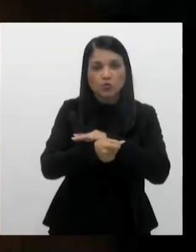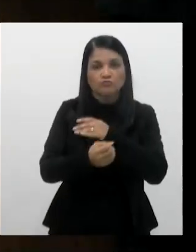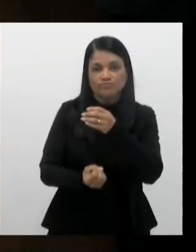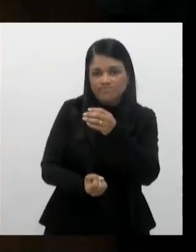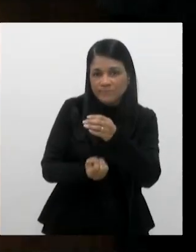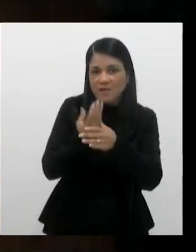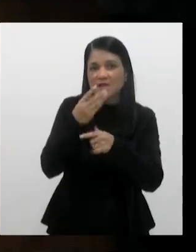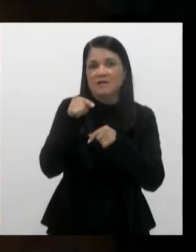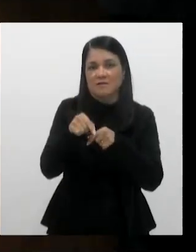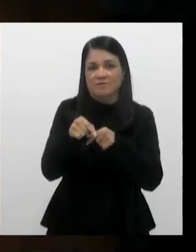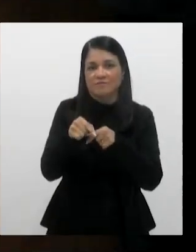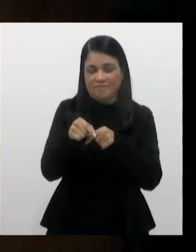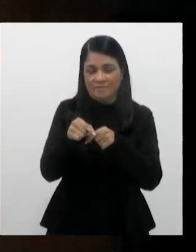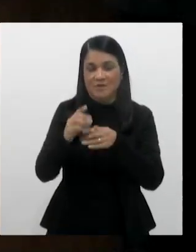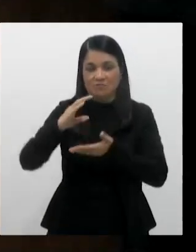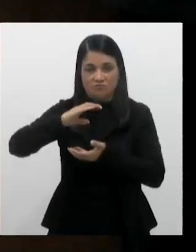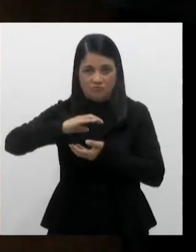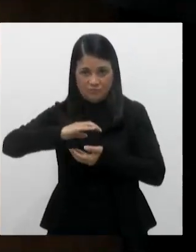Vossa Excelência,